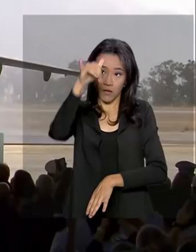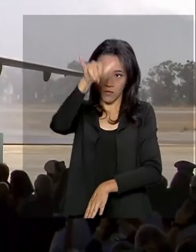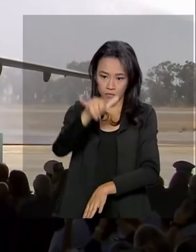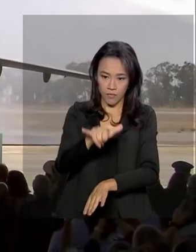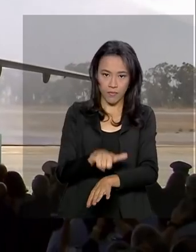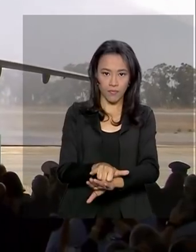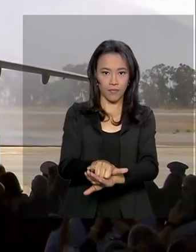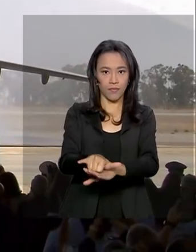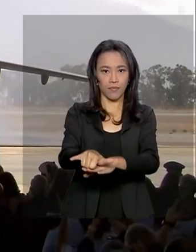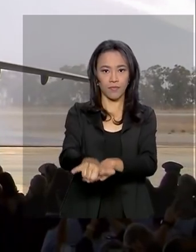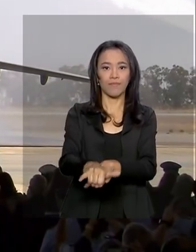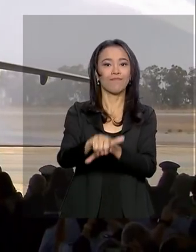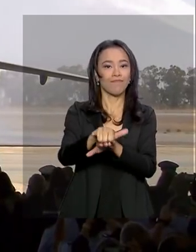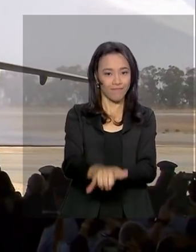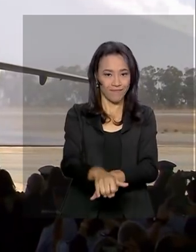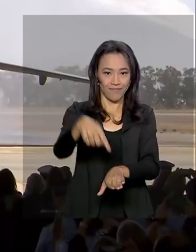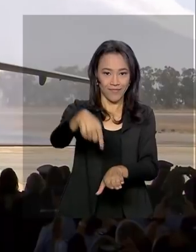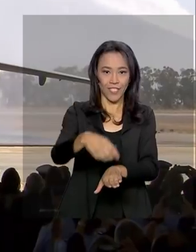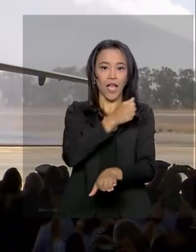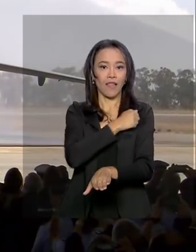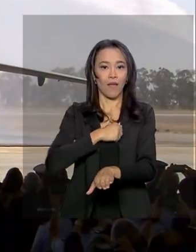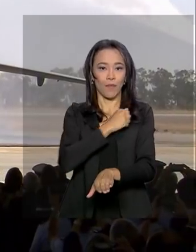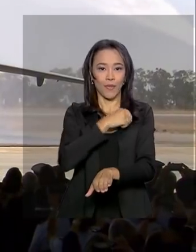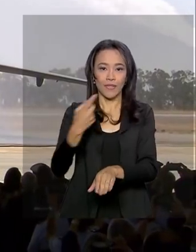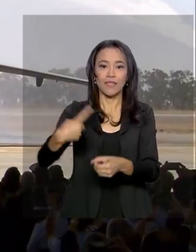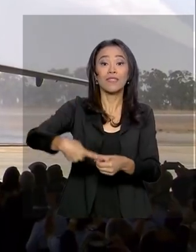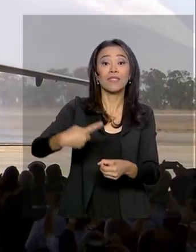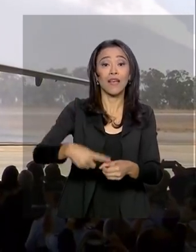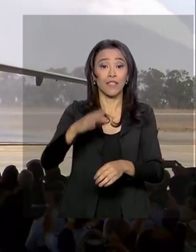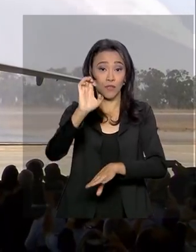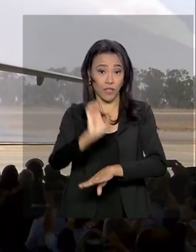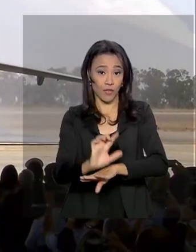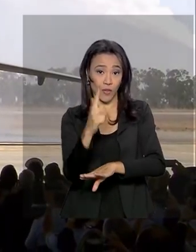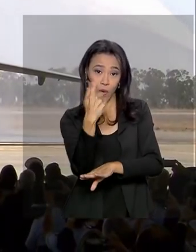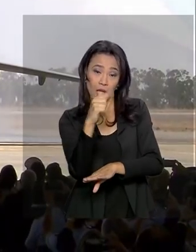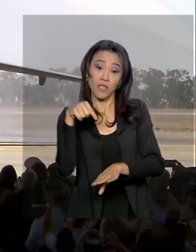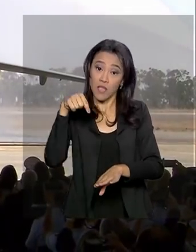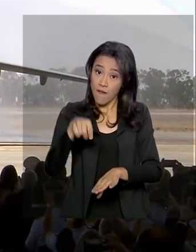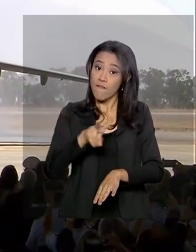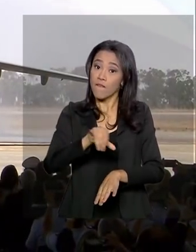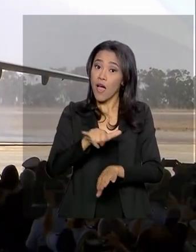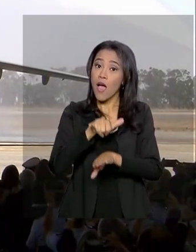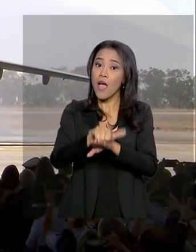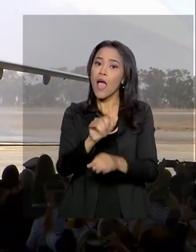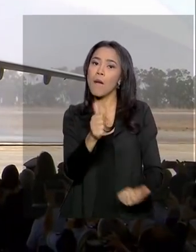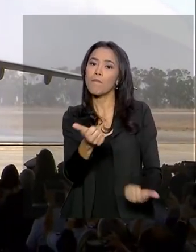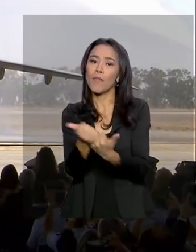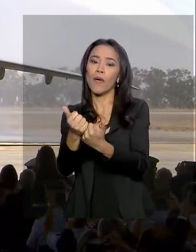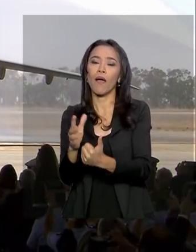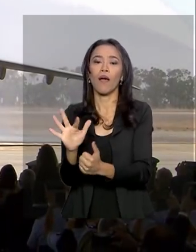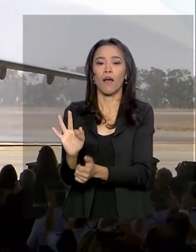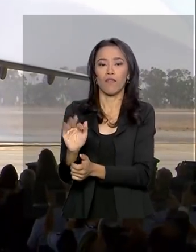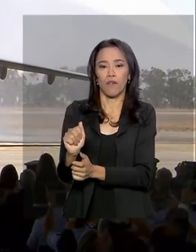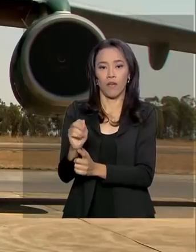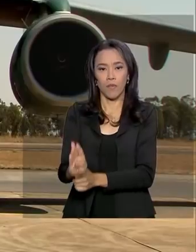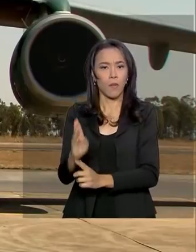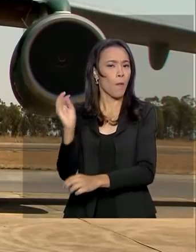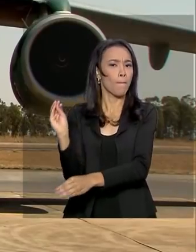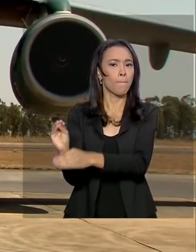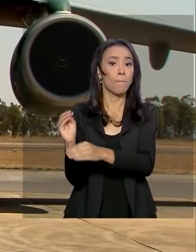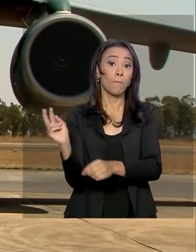-feira na Ala 2, base aérea de Anápolis, cidade de Goiás e vai apoiar a FAB na missão de proteger o Brasil.